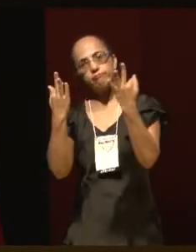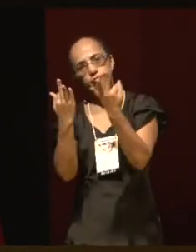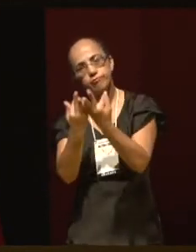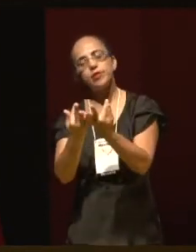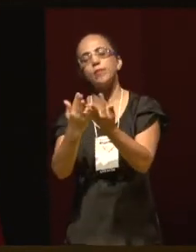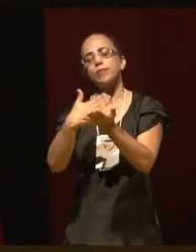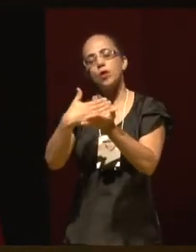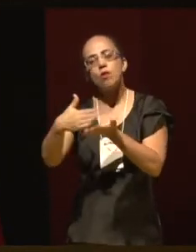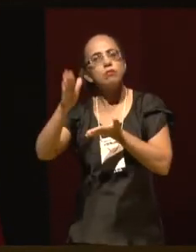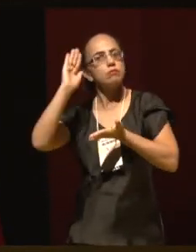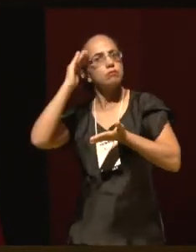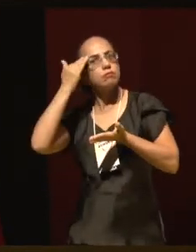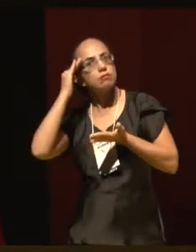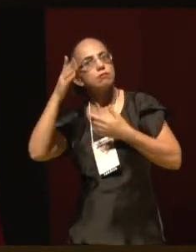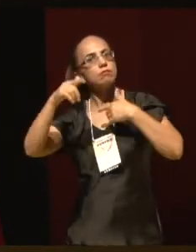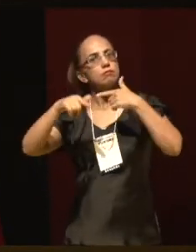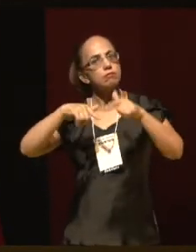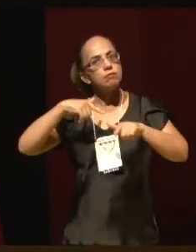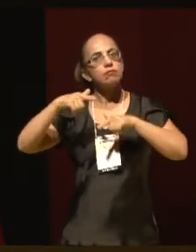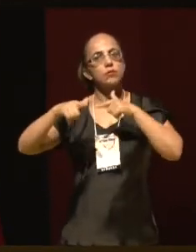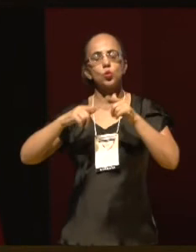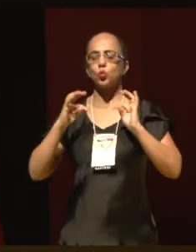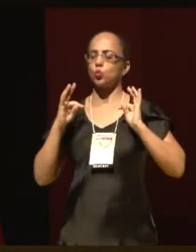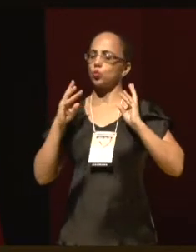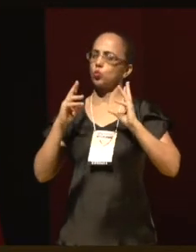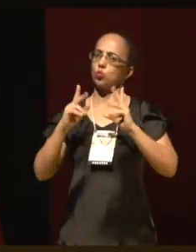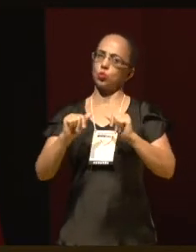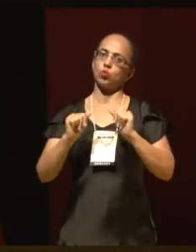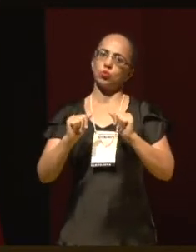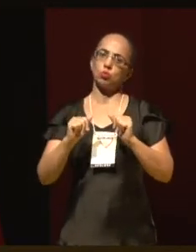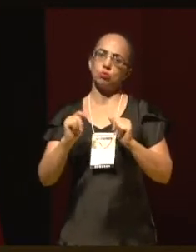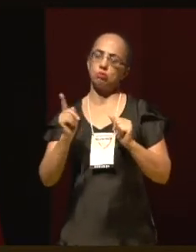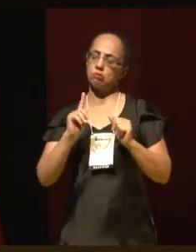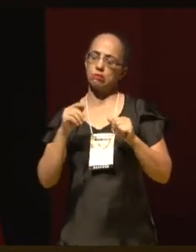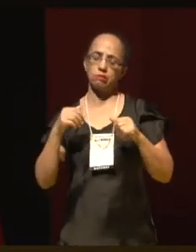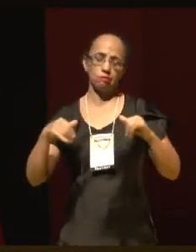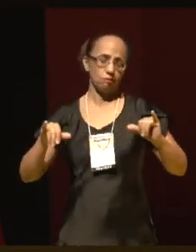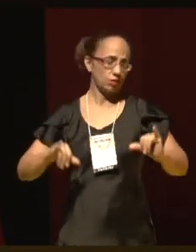compreender, trabalhar tudo isso, sem tanto sofrimento.